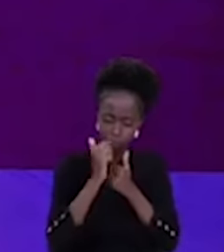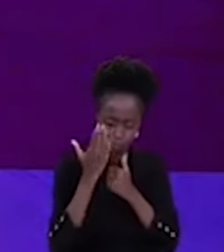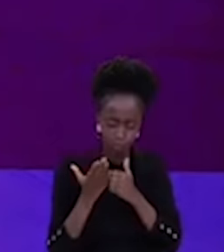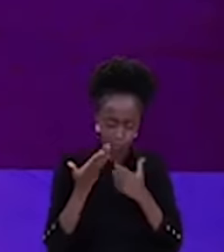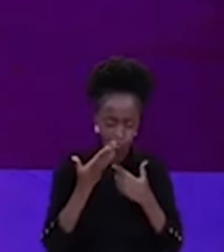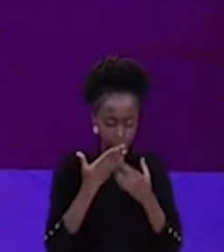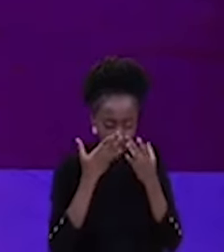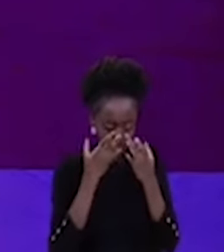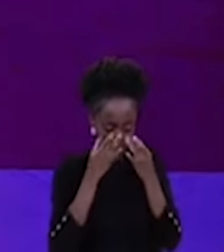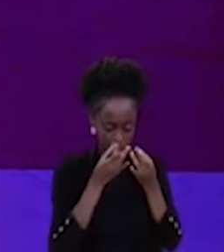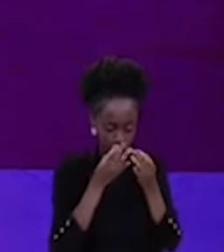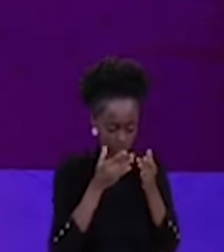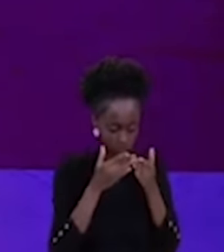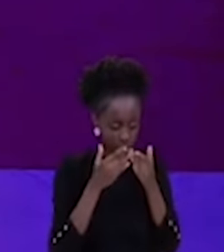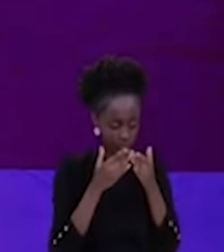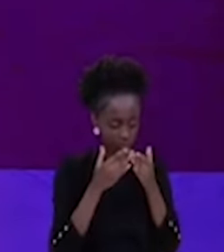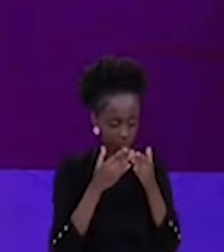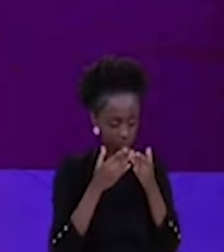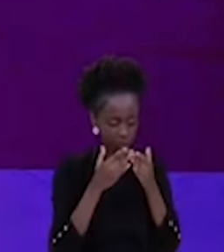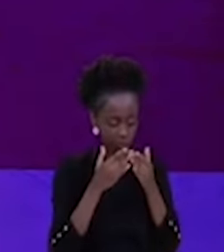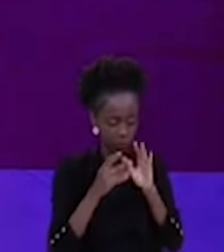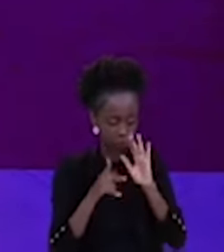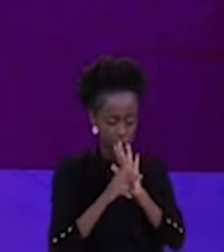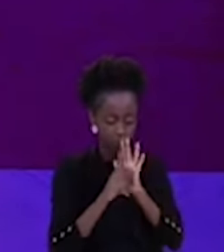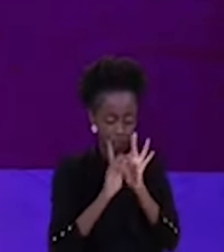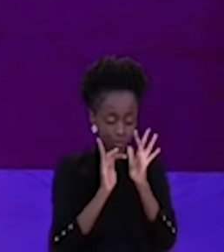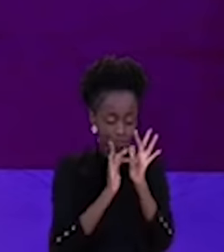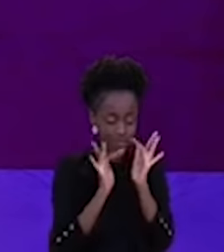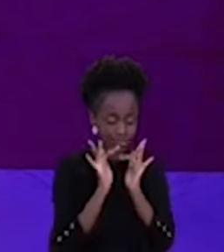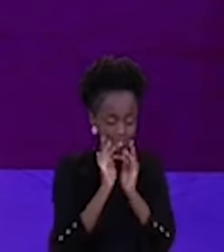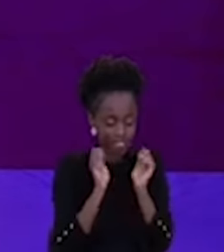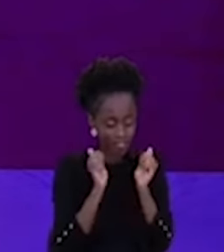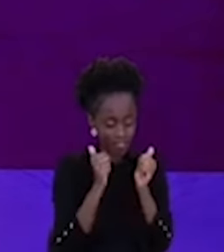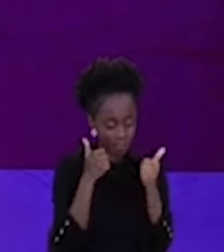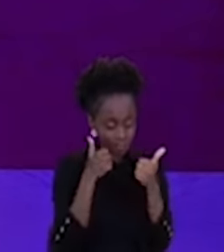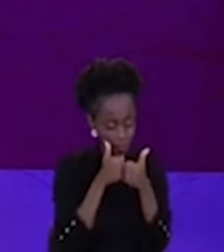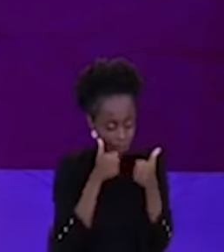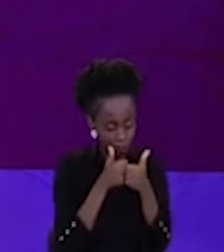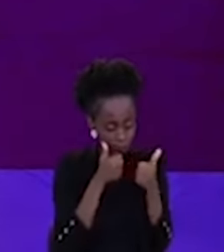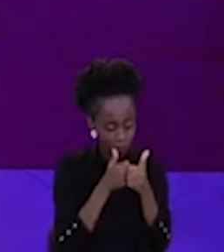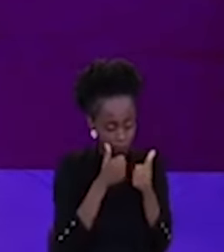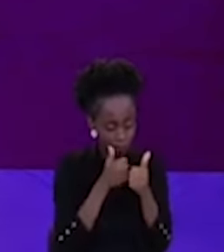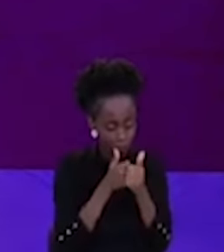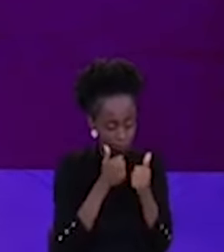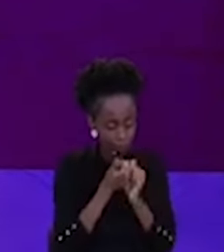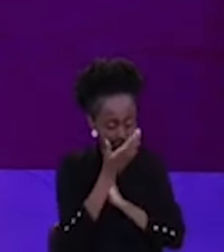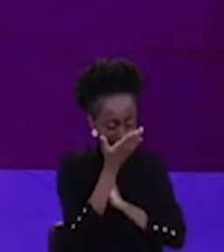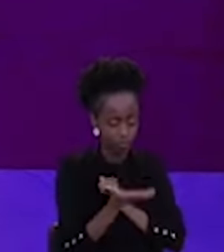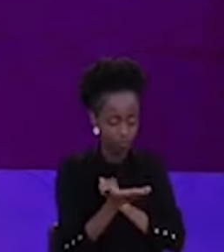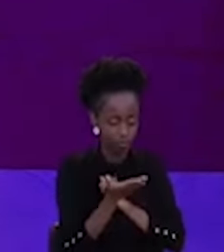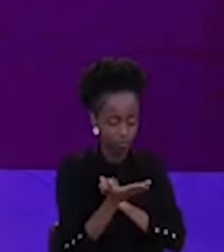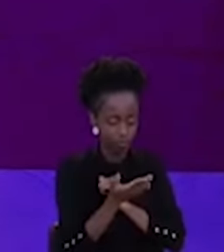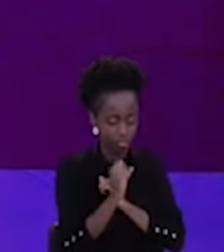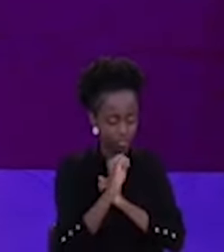Ouça, meu amigo, minha amiga, o noivo está tão pertinho de você, tão pertinho, que